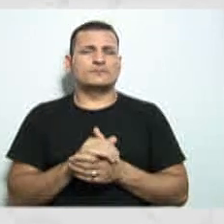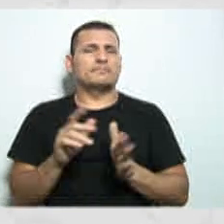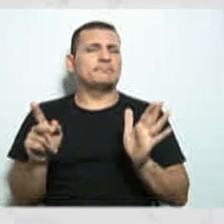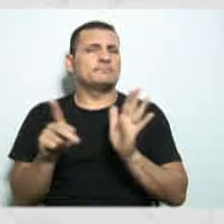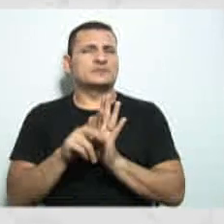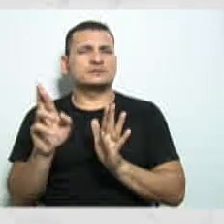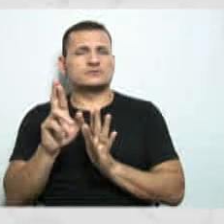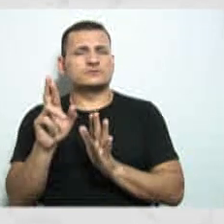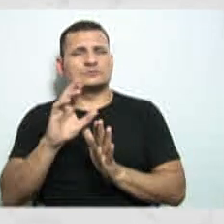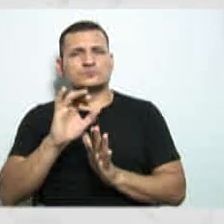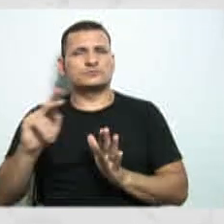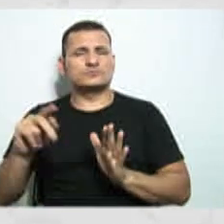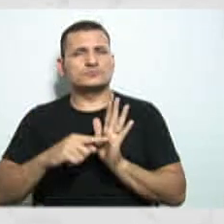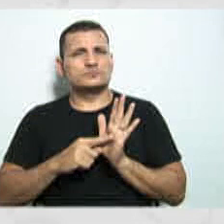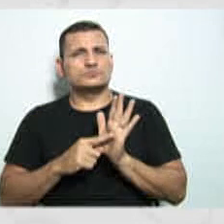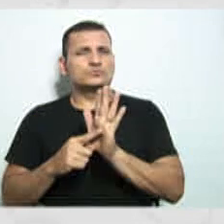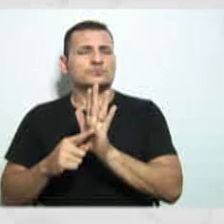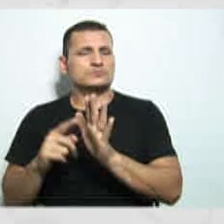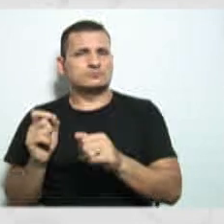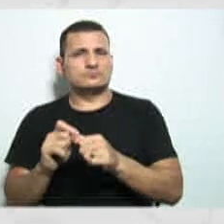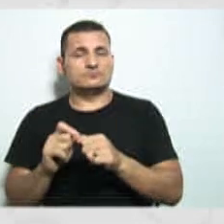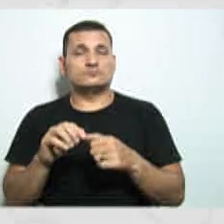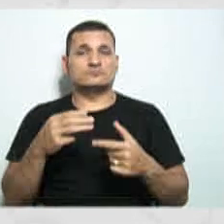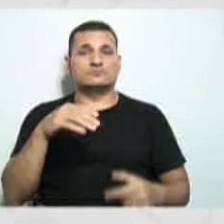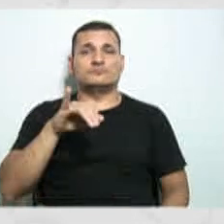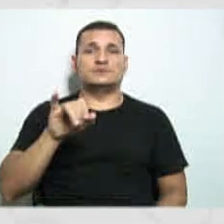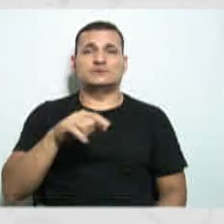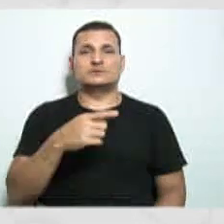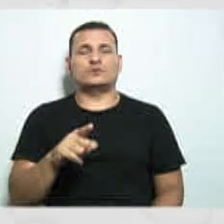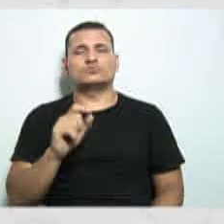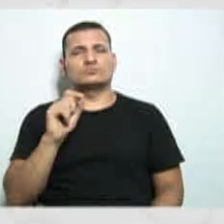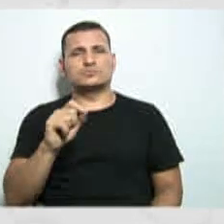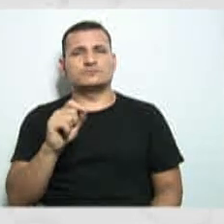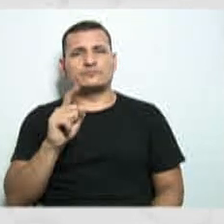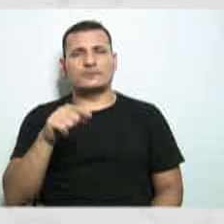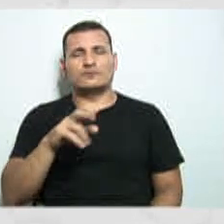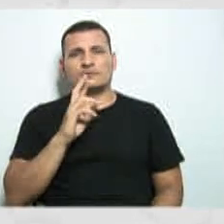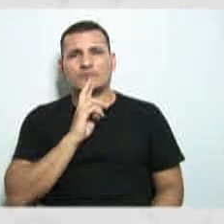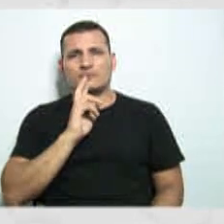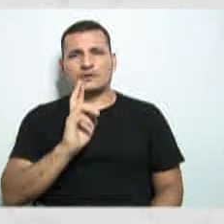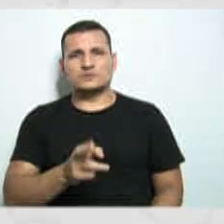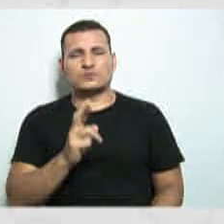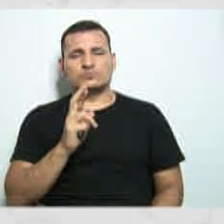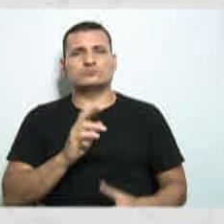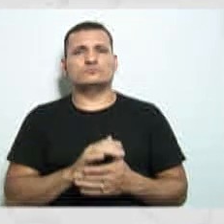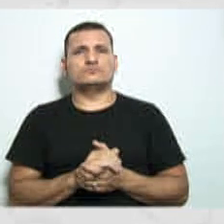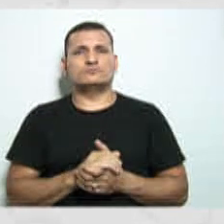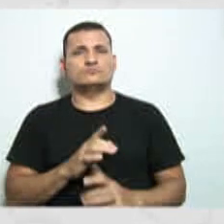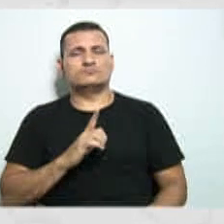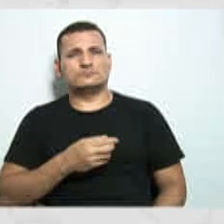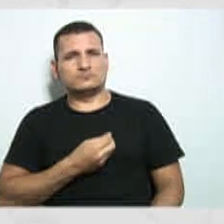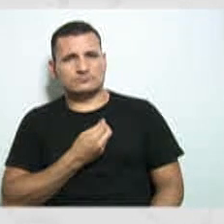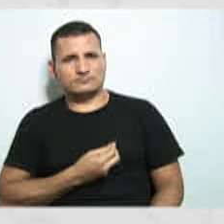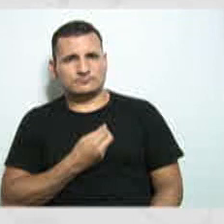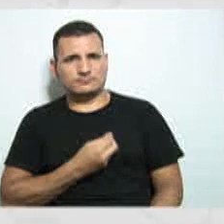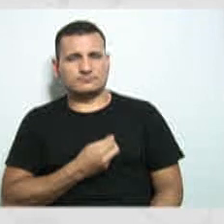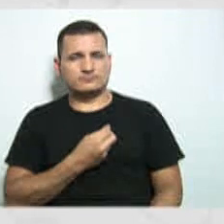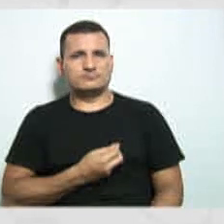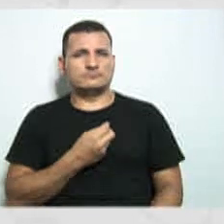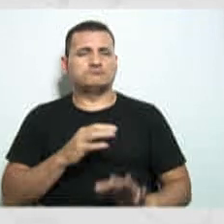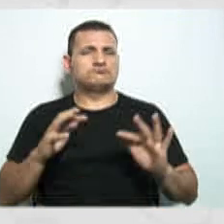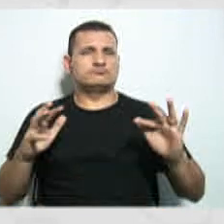ela faz? Então a missão ela pode ser resumida pelo quê? A razão de ser e existir de todas